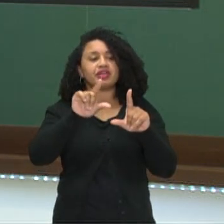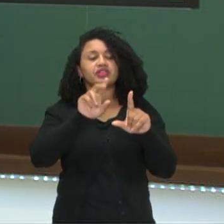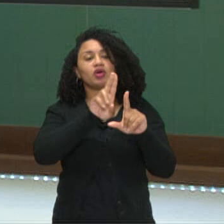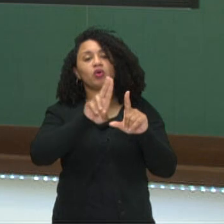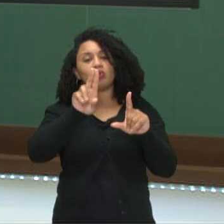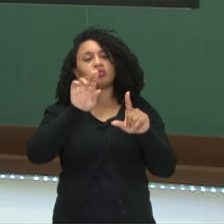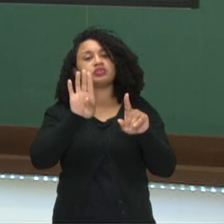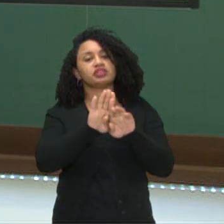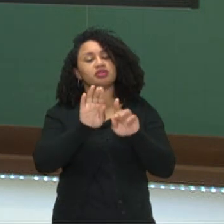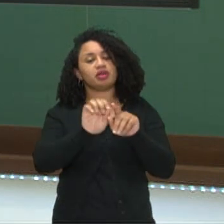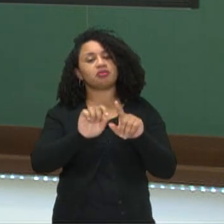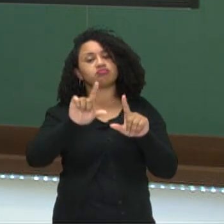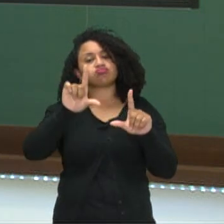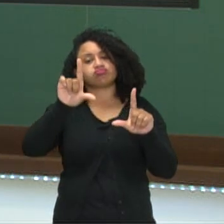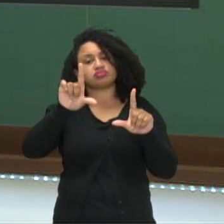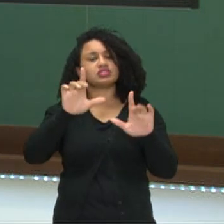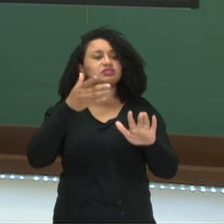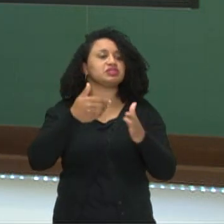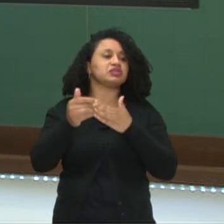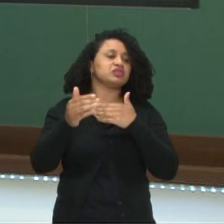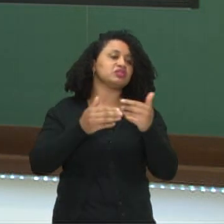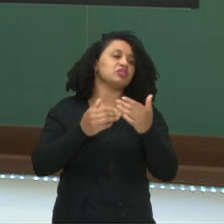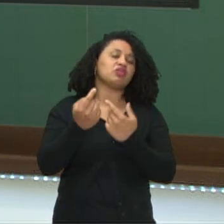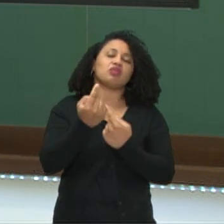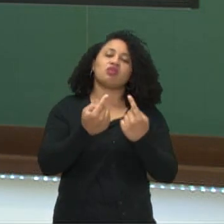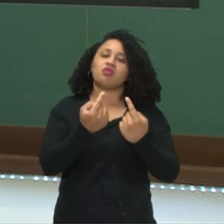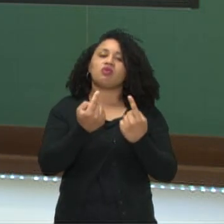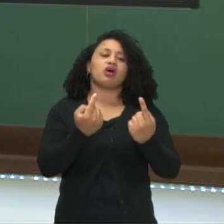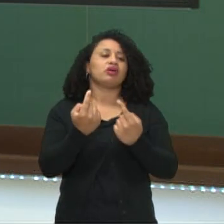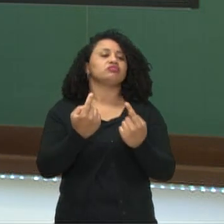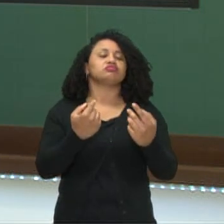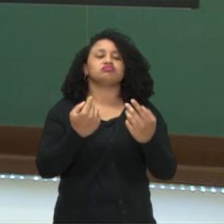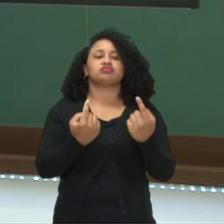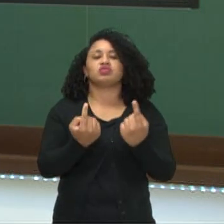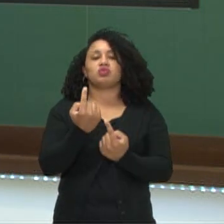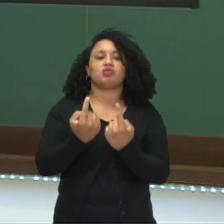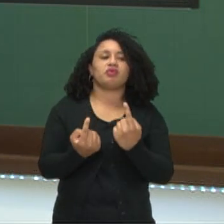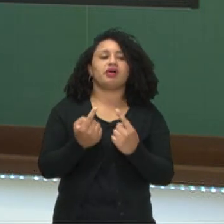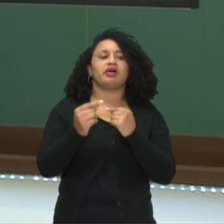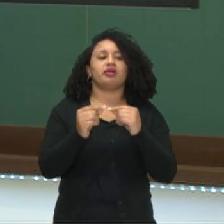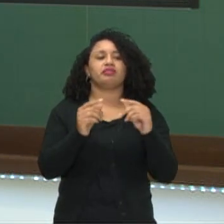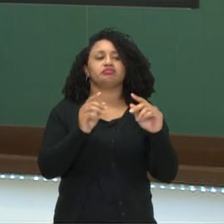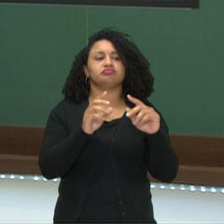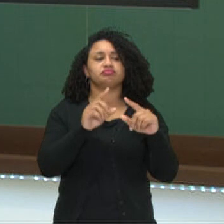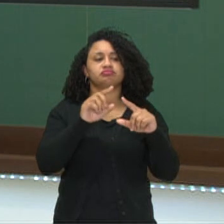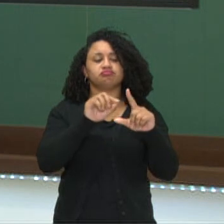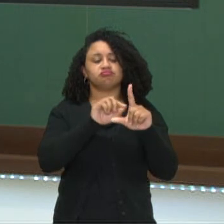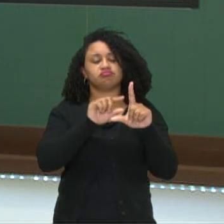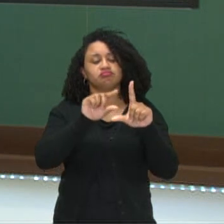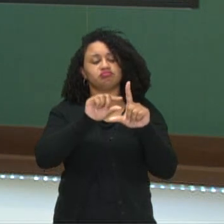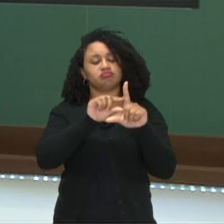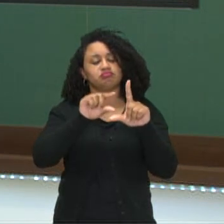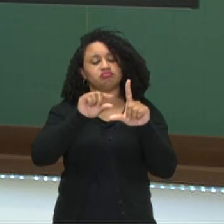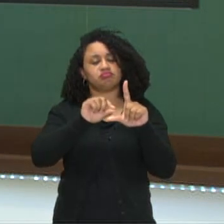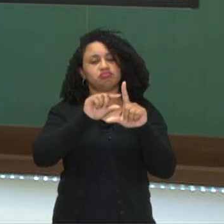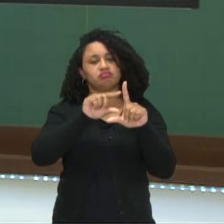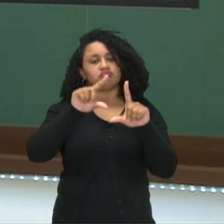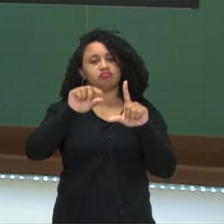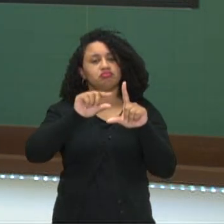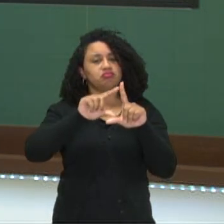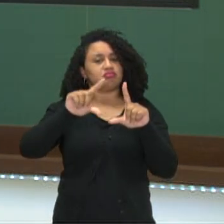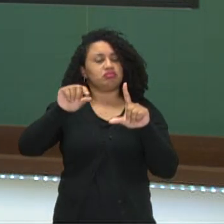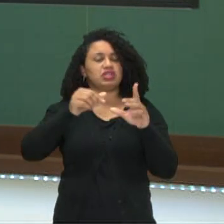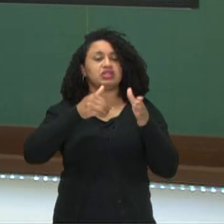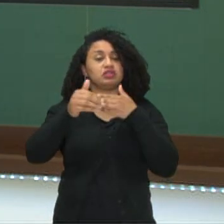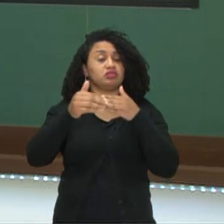mesma proporção. Então, tanto faz qual for, né, o par de coordenadas que você usar aqui, tanto